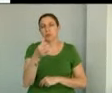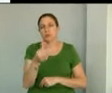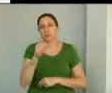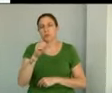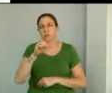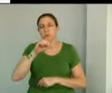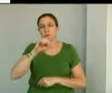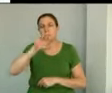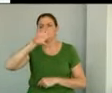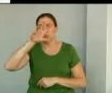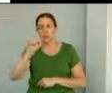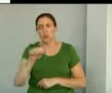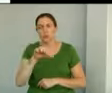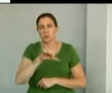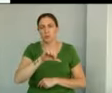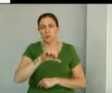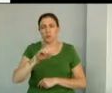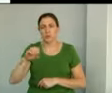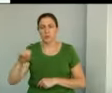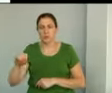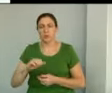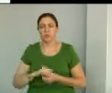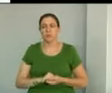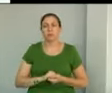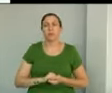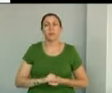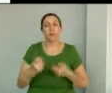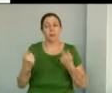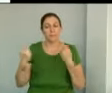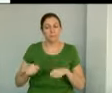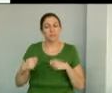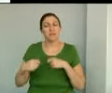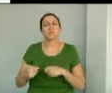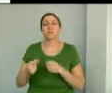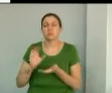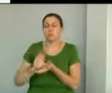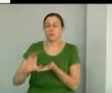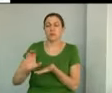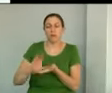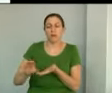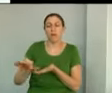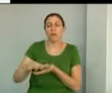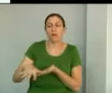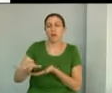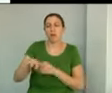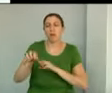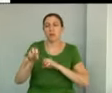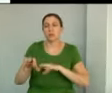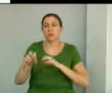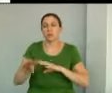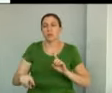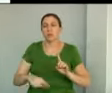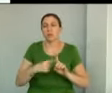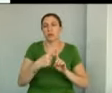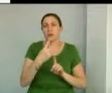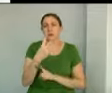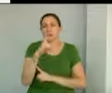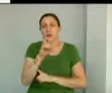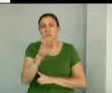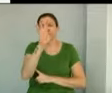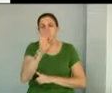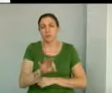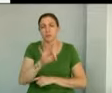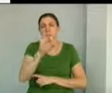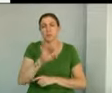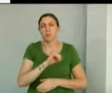16.900, que é o retorno a maior. E esse valor, inclusive, tem que ser gasto em educação, além dos 25% da receita de impostos